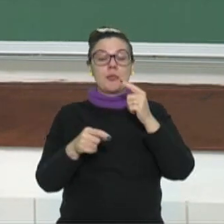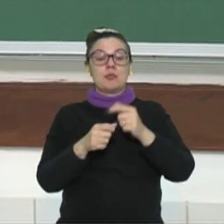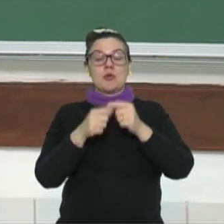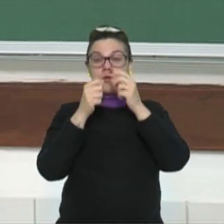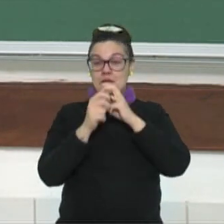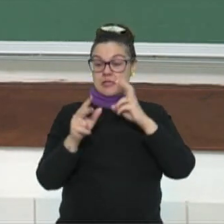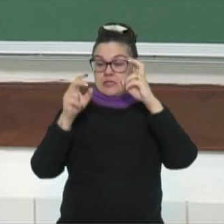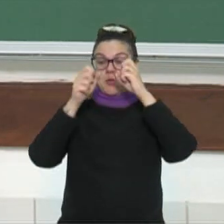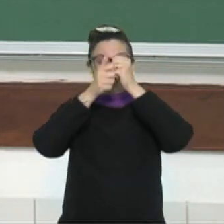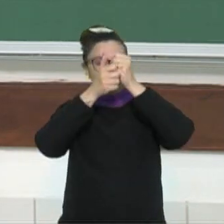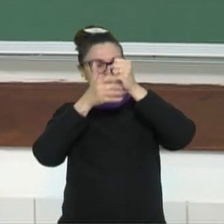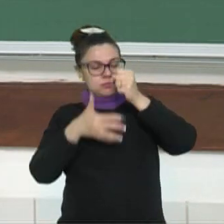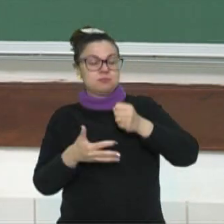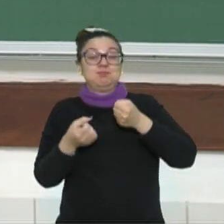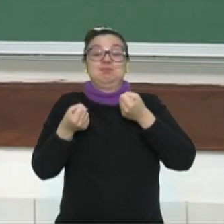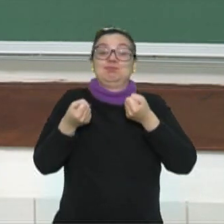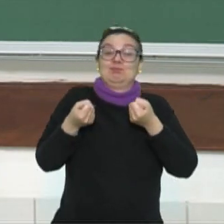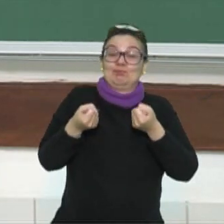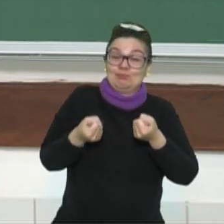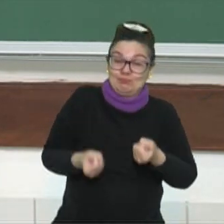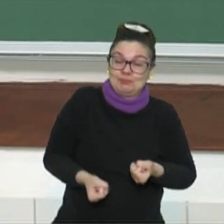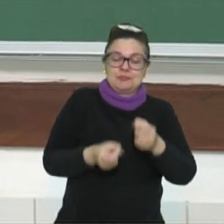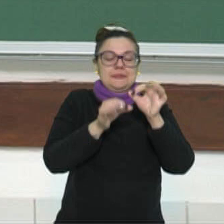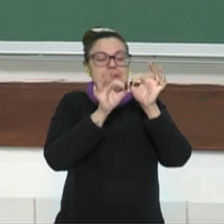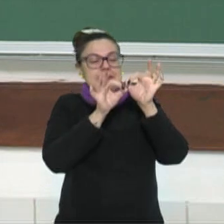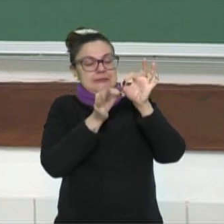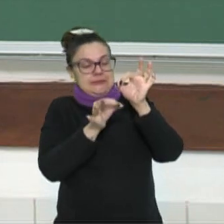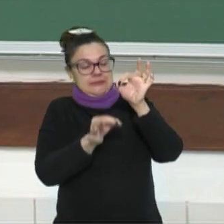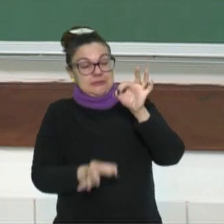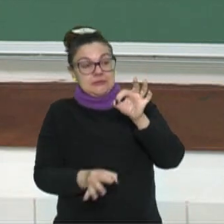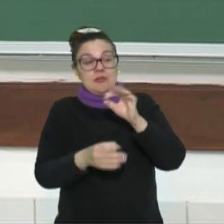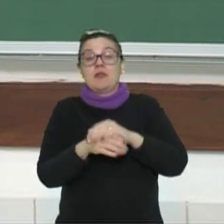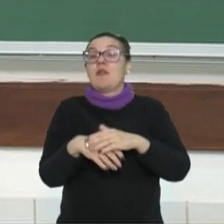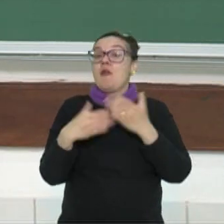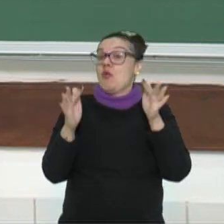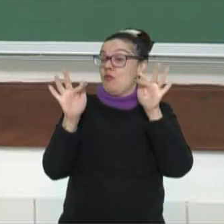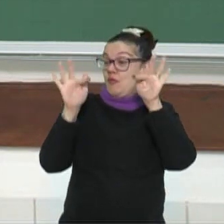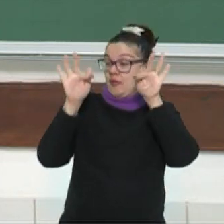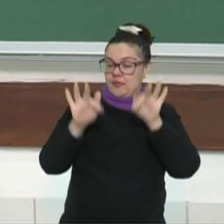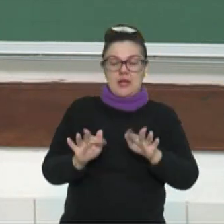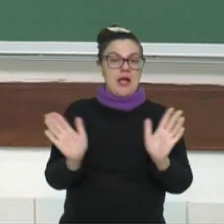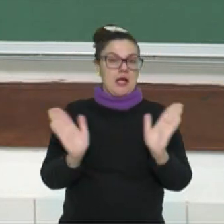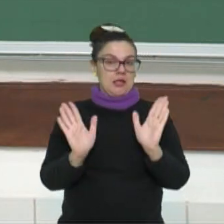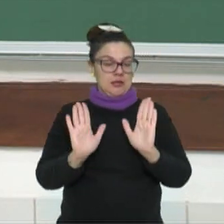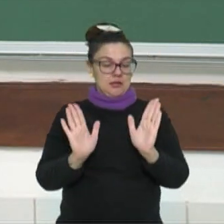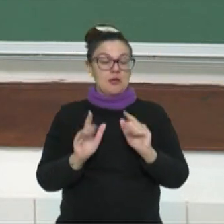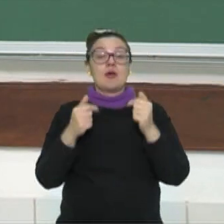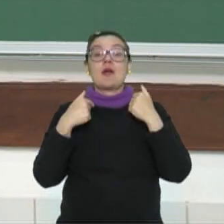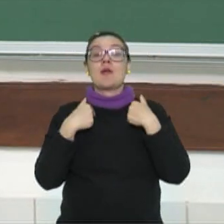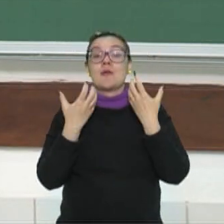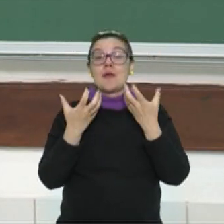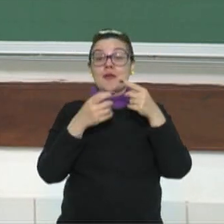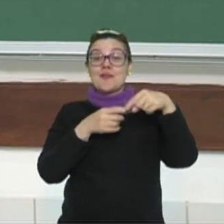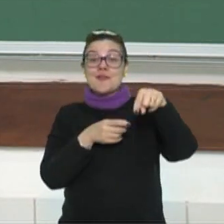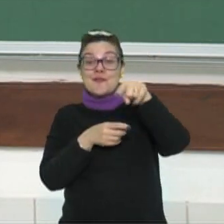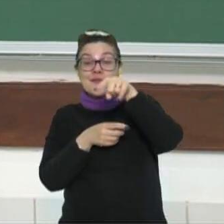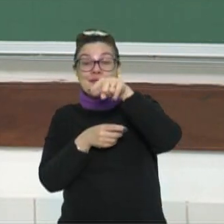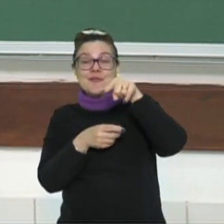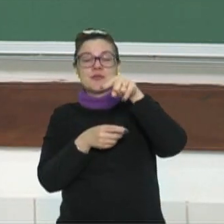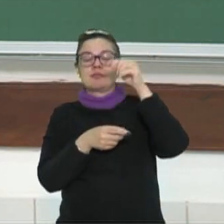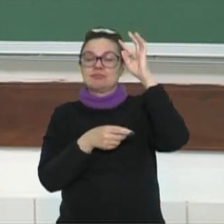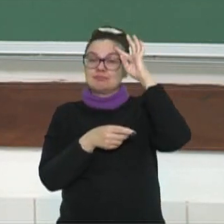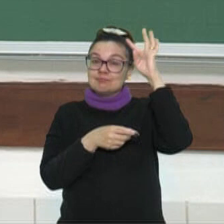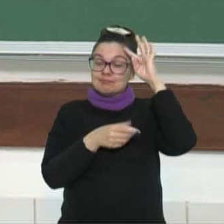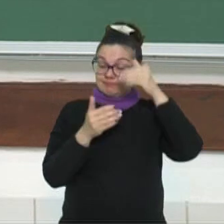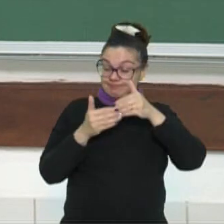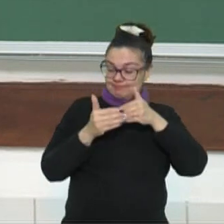bastante denso, bem extenso, né? Não tenho a pretensão aqui de encerrar a discussão, pelo contrário, é fazer com que a gente pense a partir do